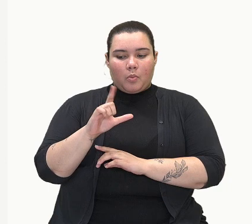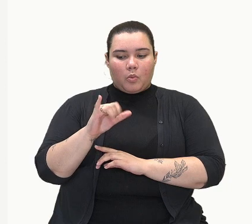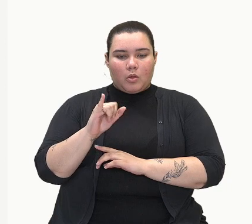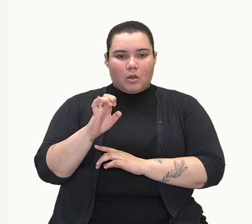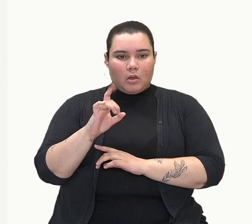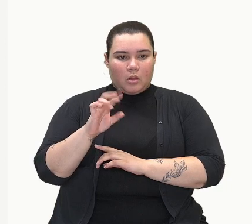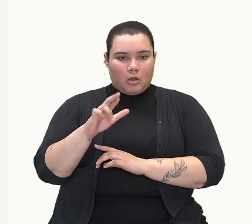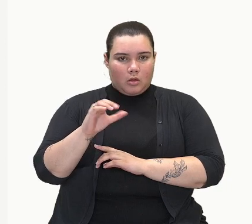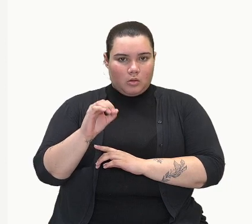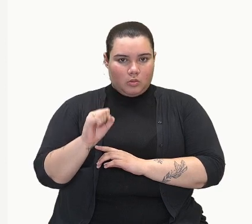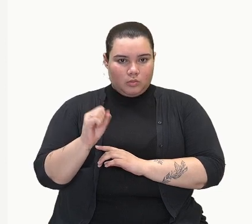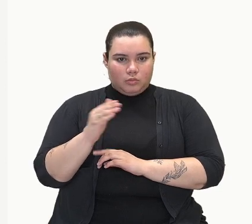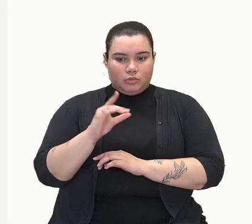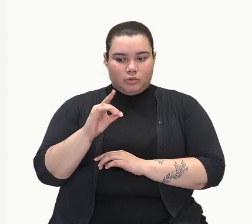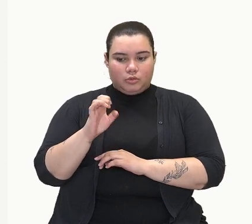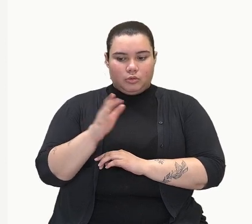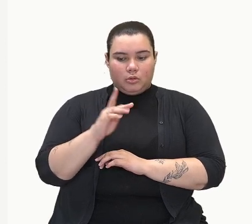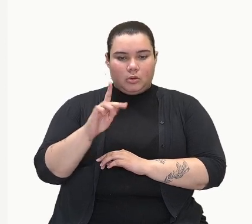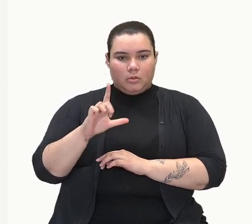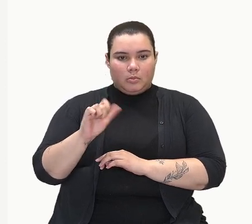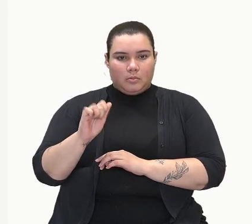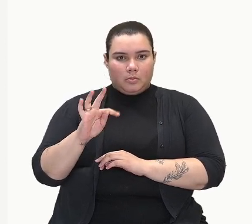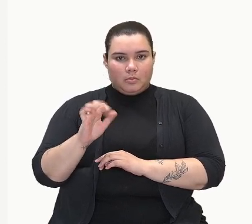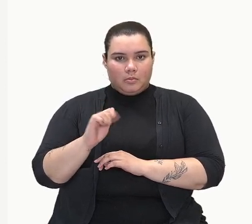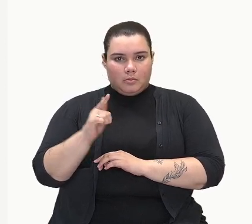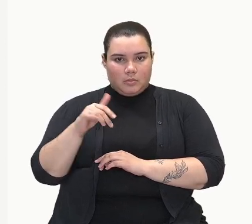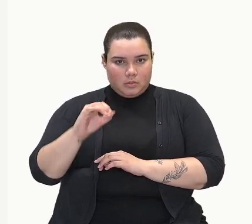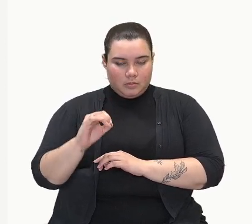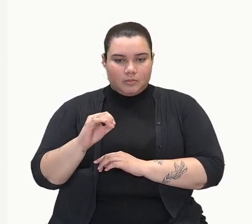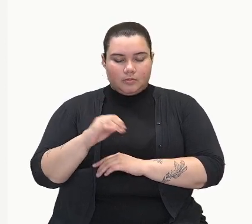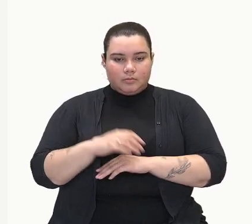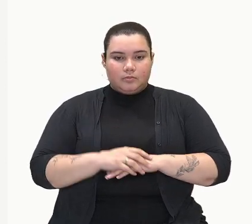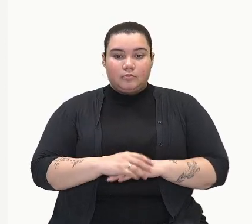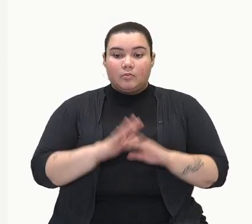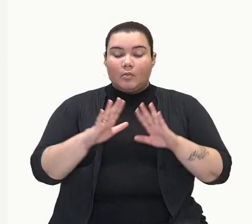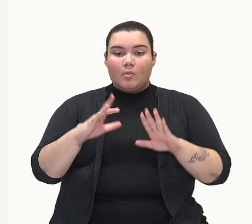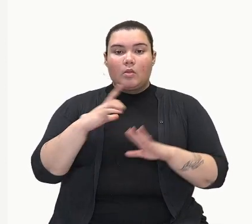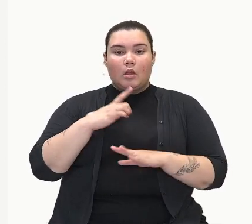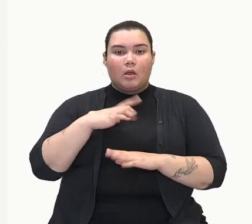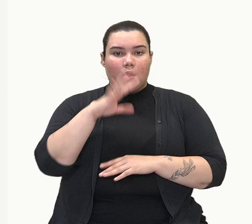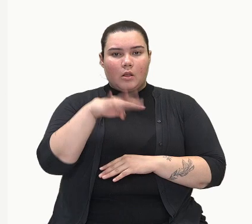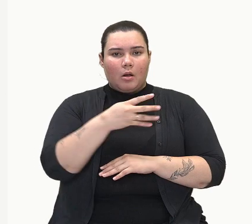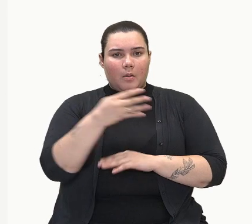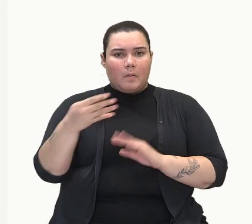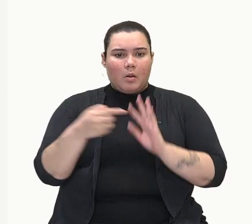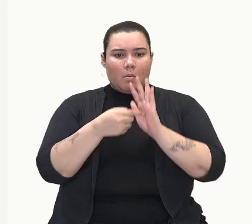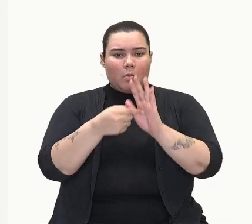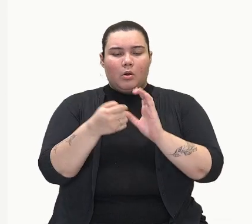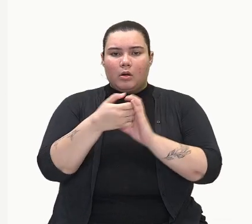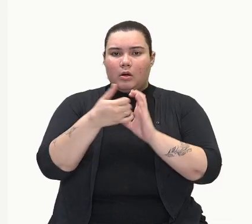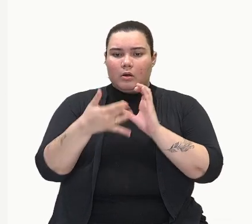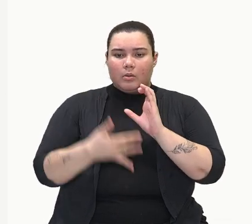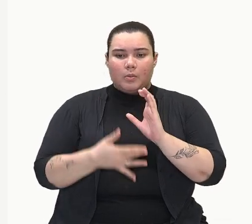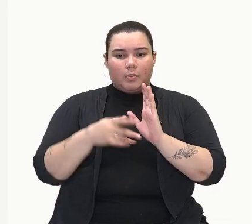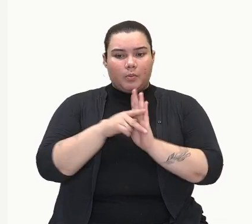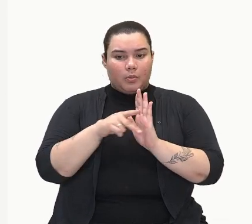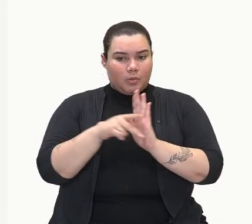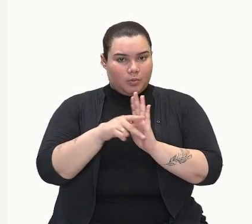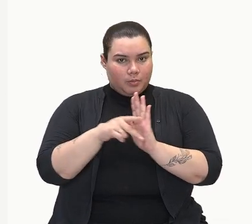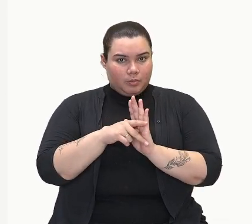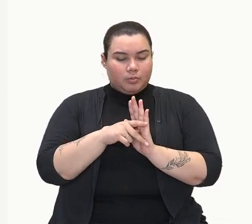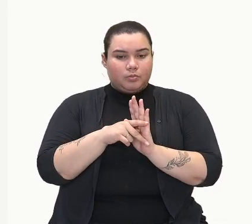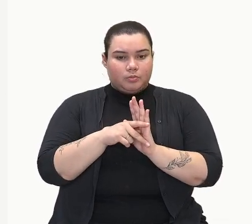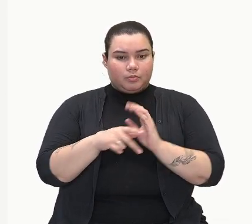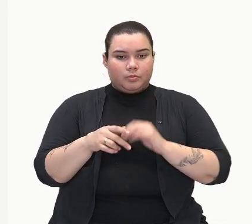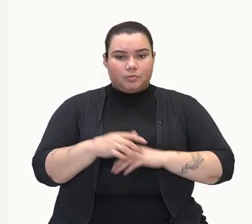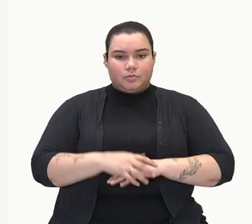tá? E a gente tem uma tabela aqui com essas características dos nossos poliedros de